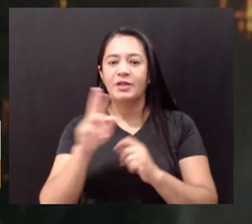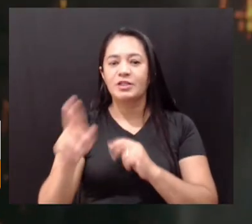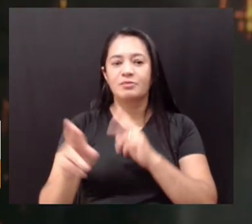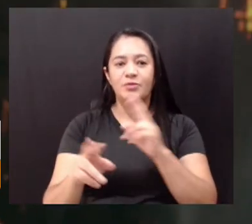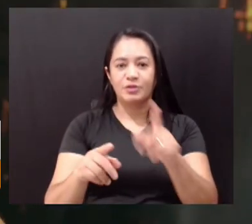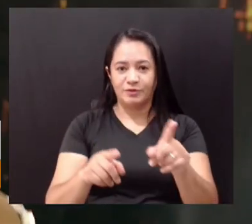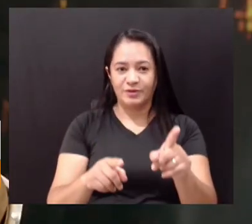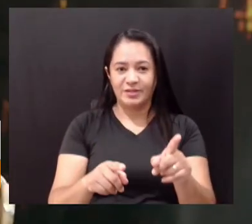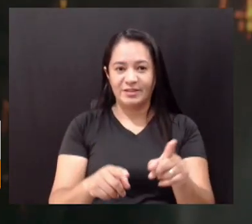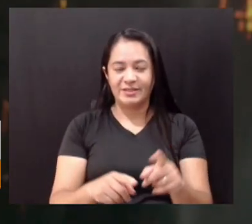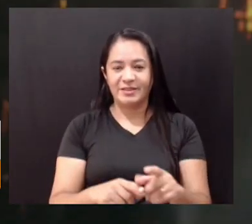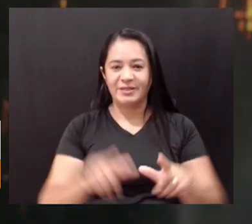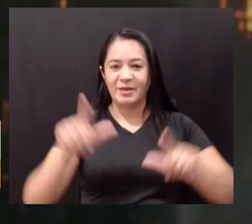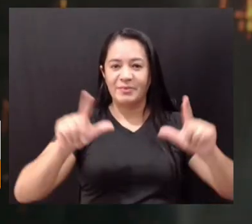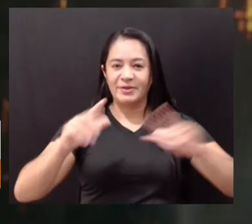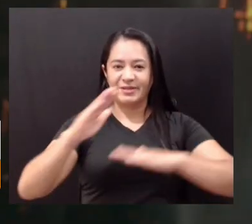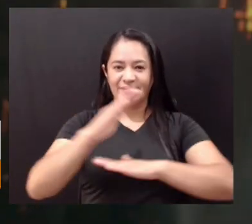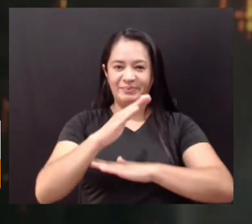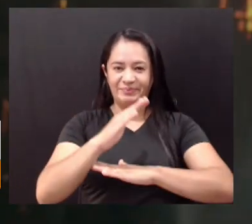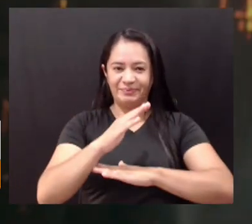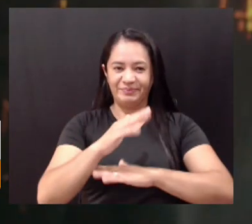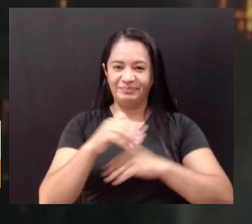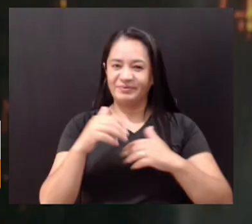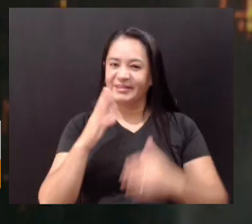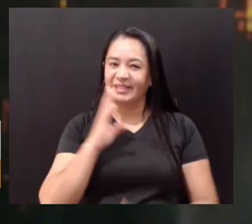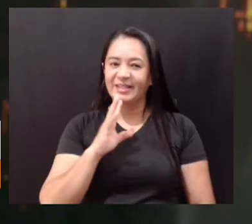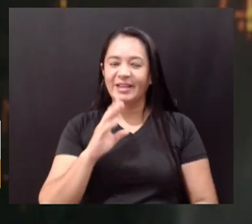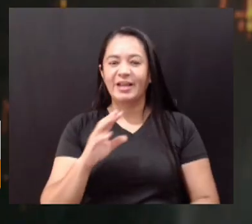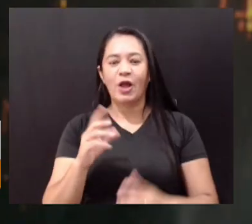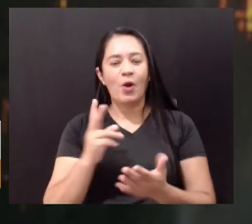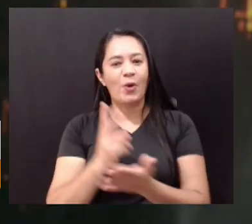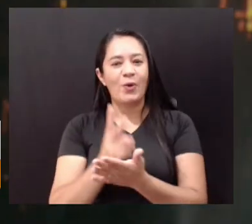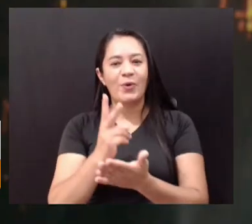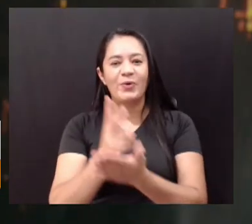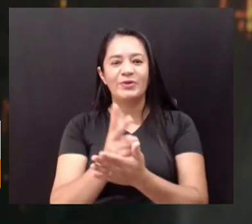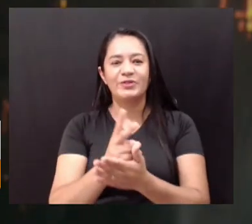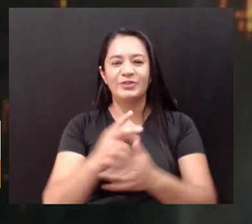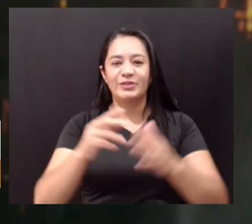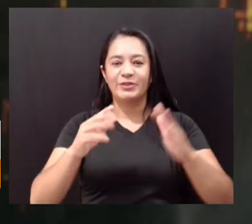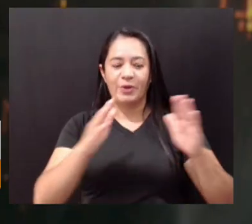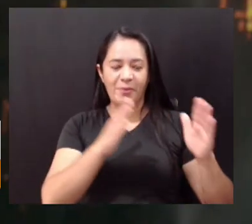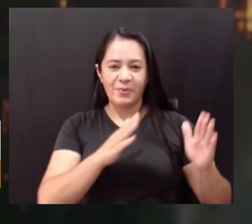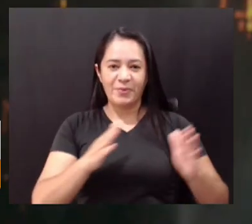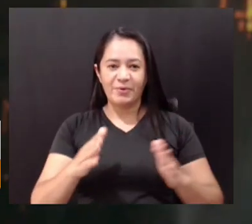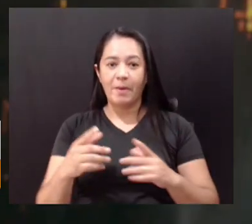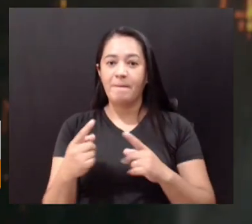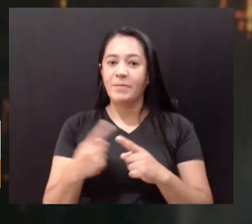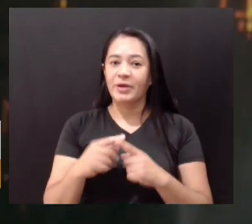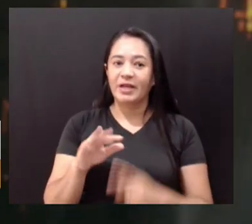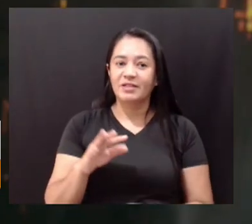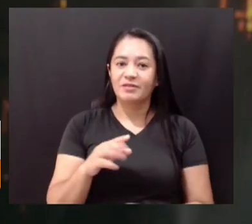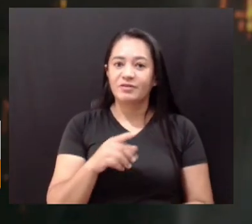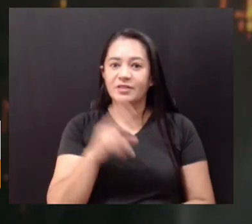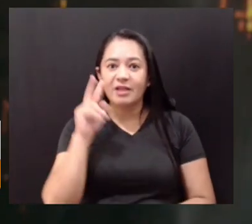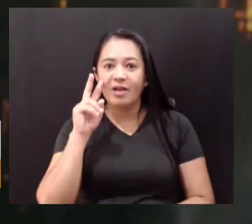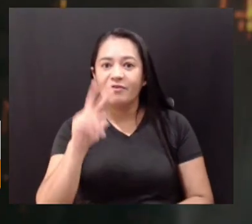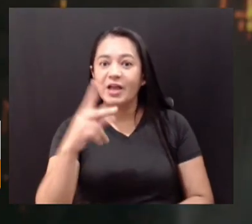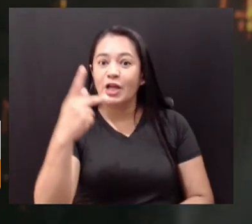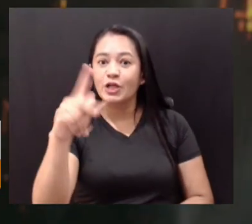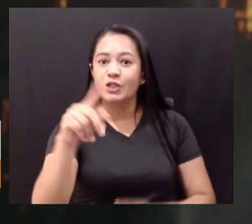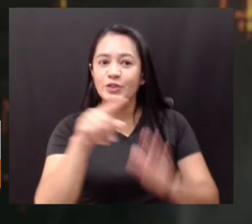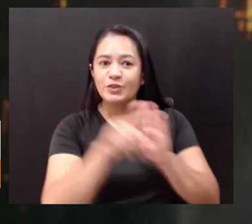Câmara Campinas. Que legal, então fique ligadinho de olho na programação, porque de repente você pode ver passando a sua pergunta e tendo a